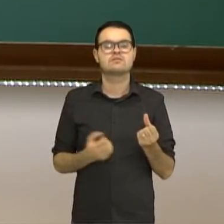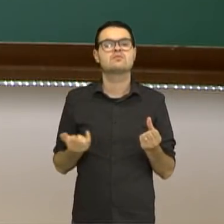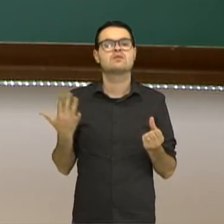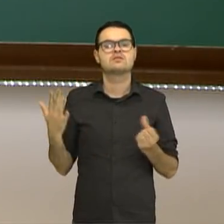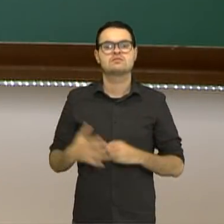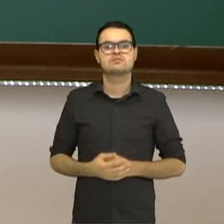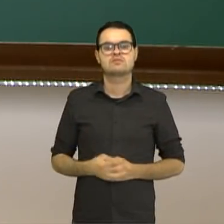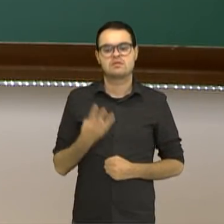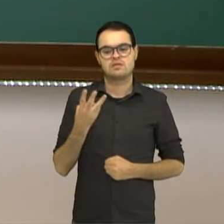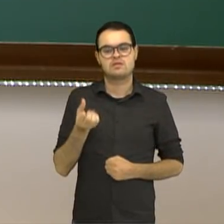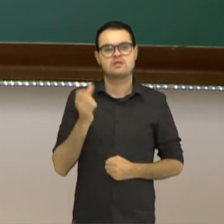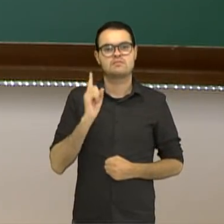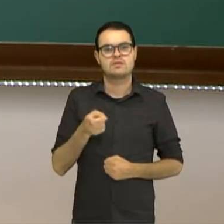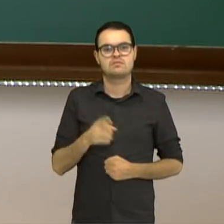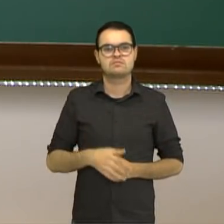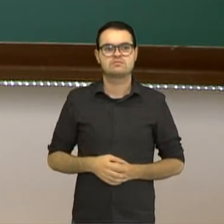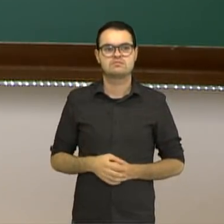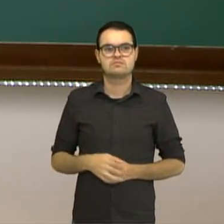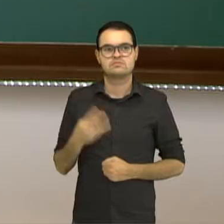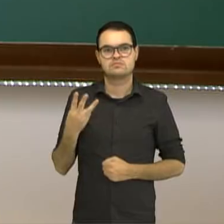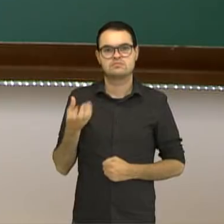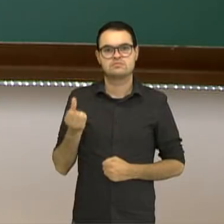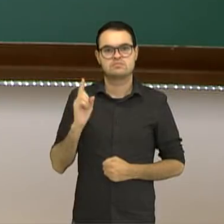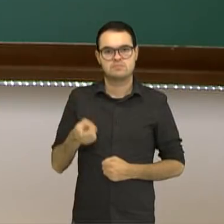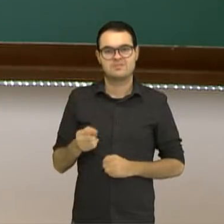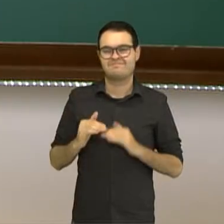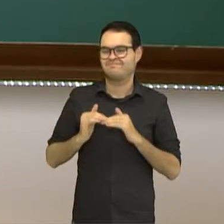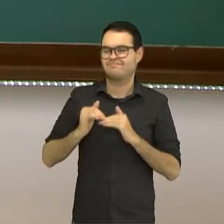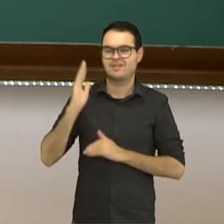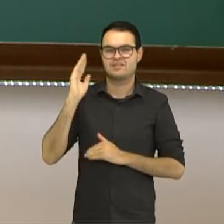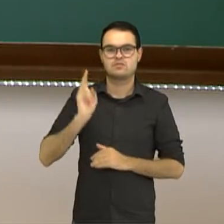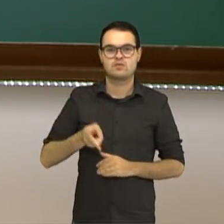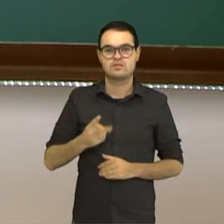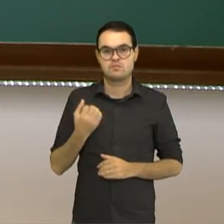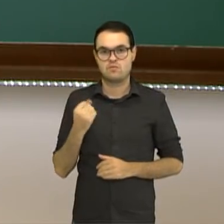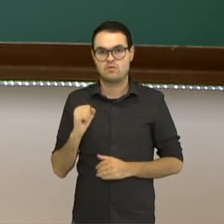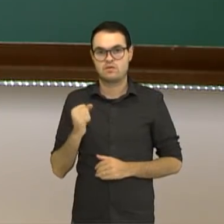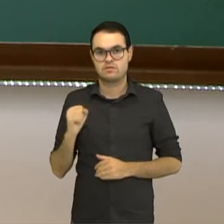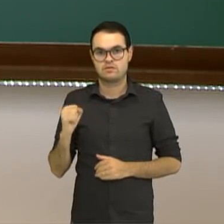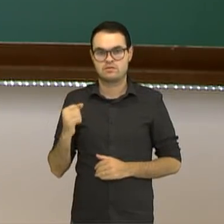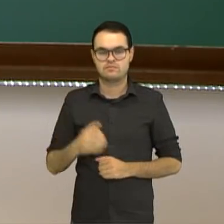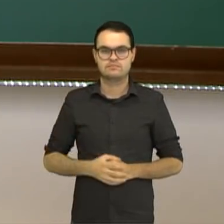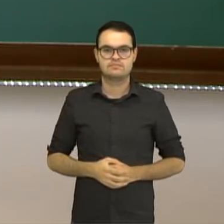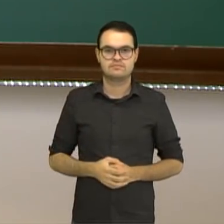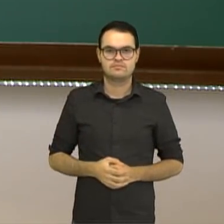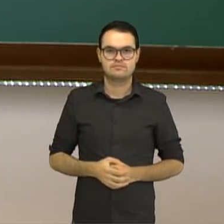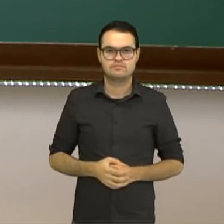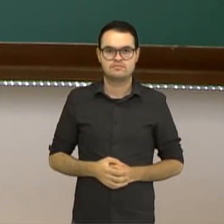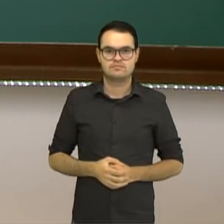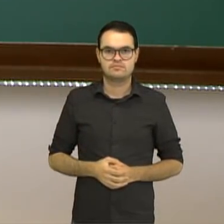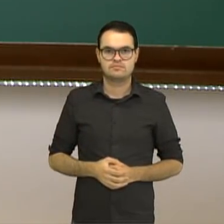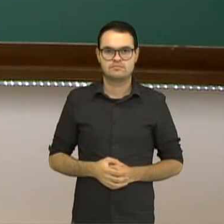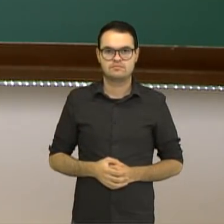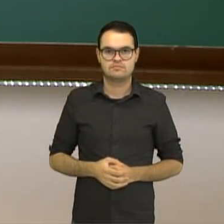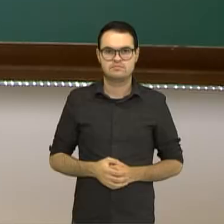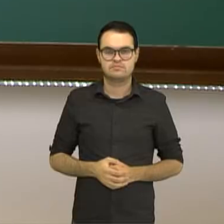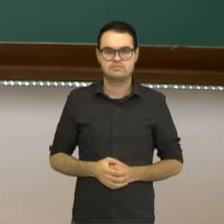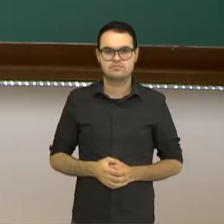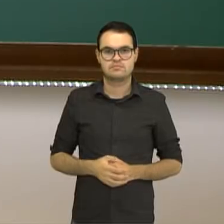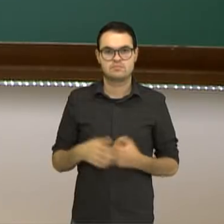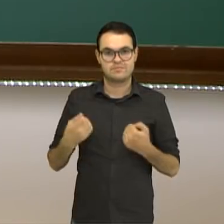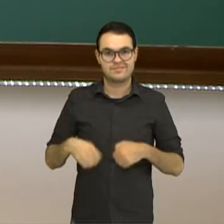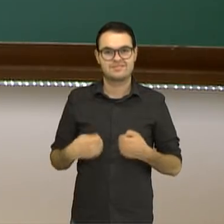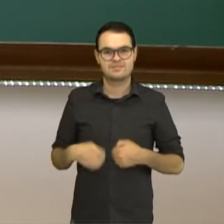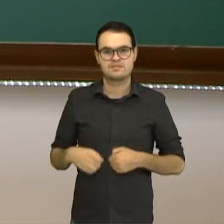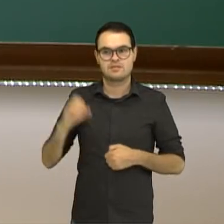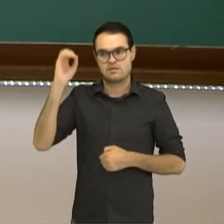quê? 36.000. E 36.000 passa do 2.088, não passa? Então, por isso, eu vou ter que baixar mais um zero